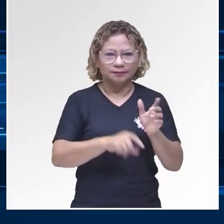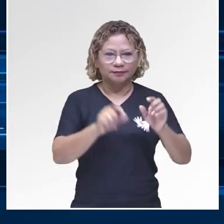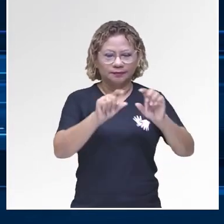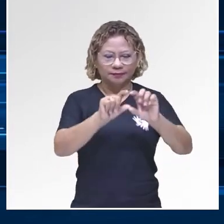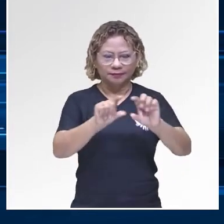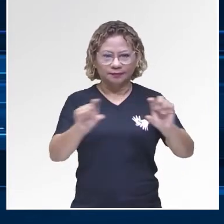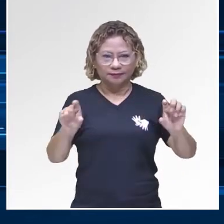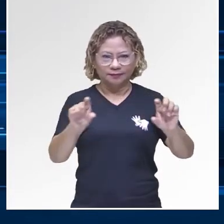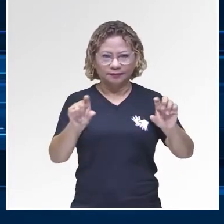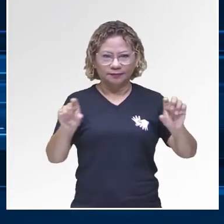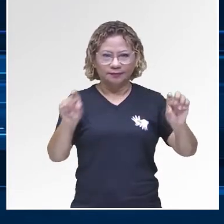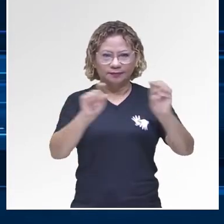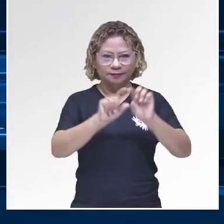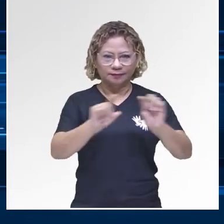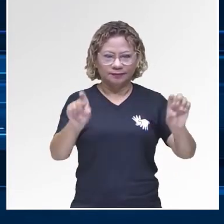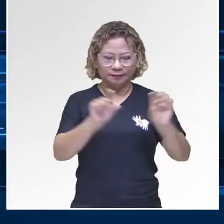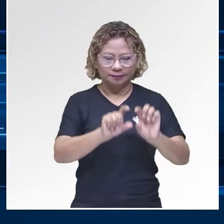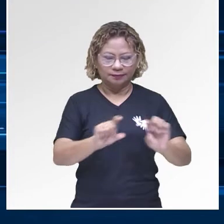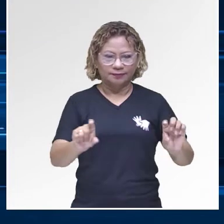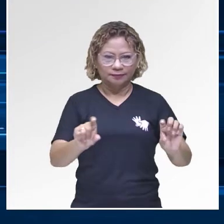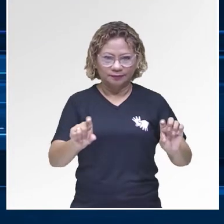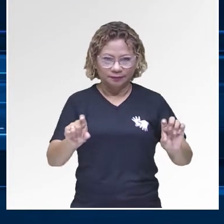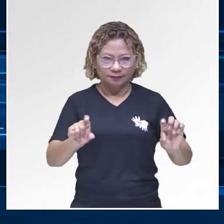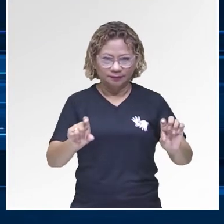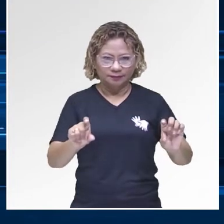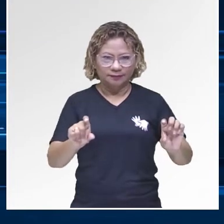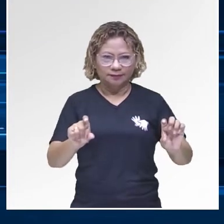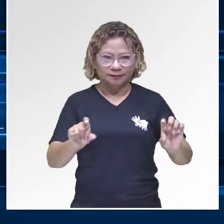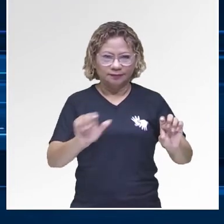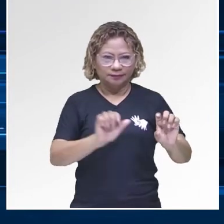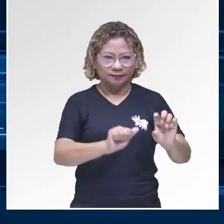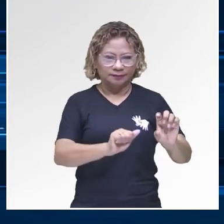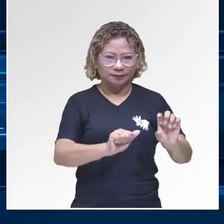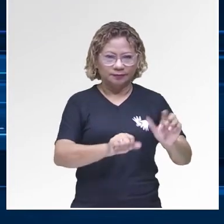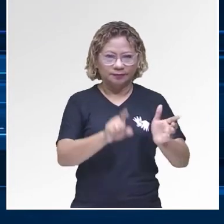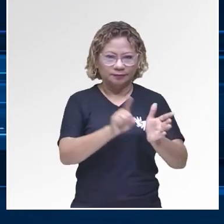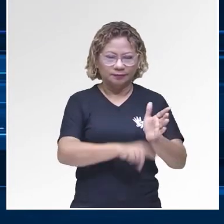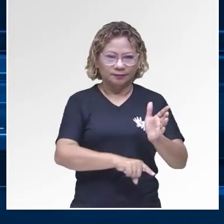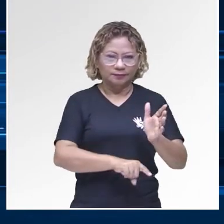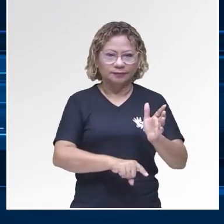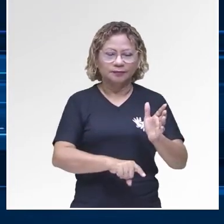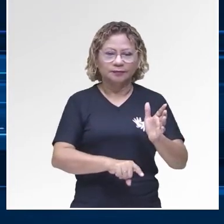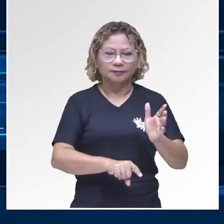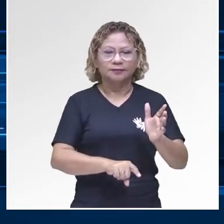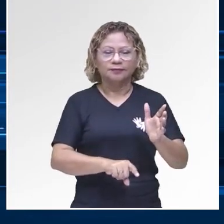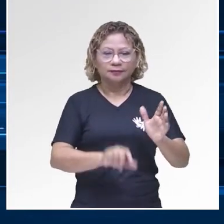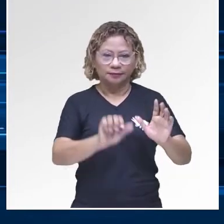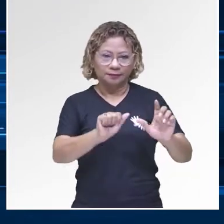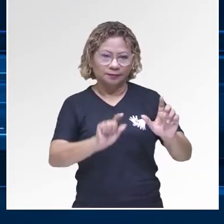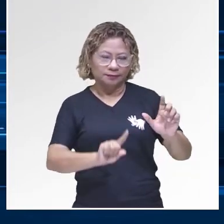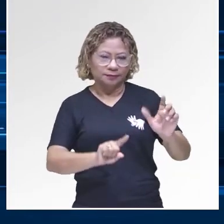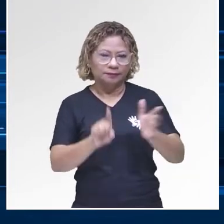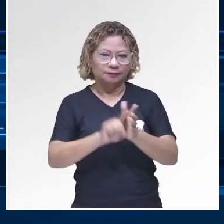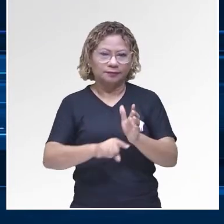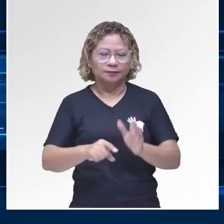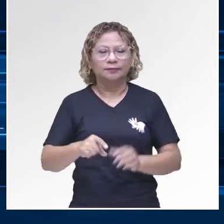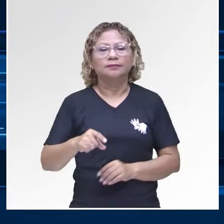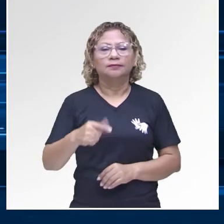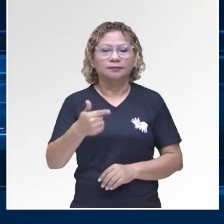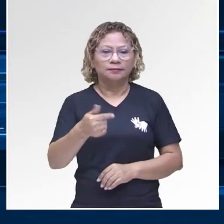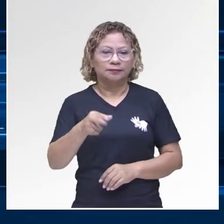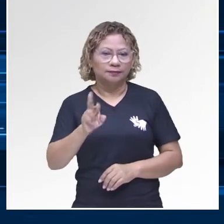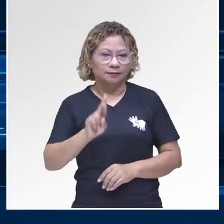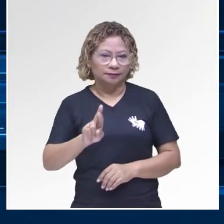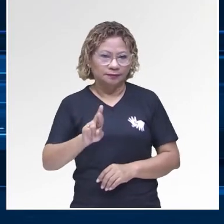membro esses dois aqui, eles vão positivos. E eu vou ter A4 igual a